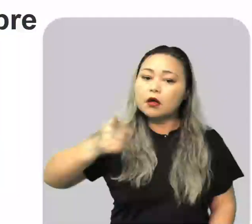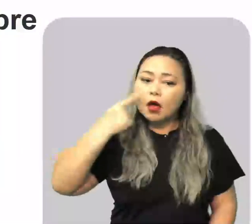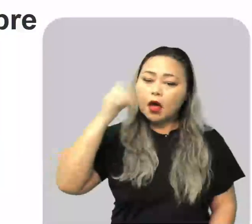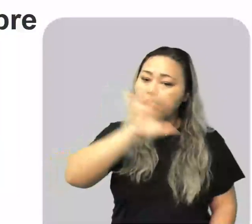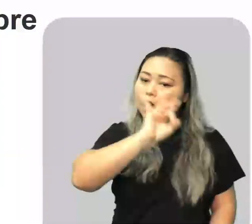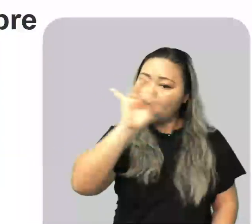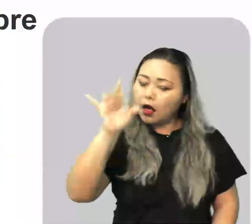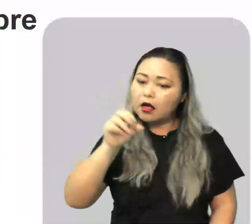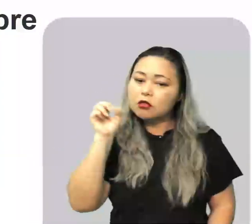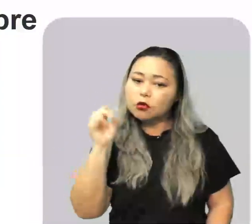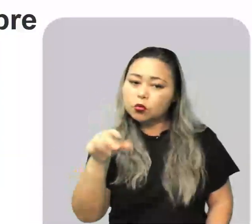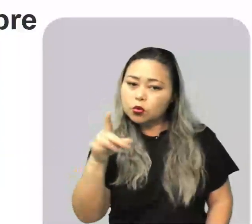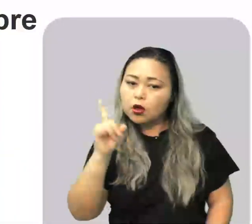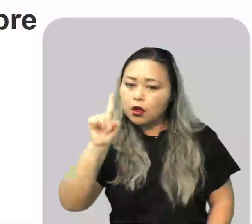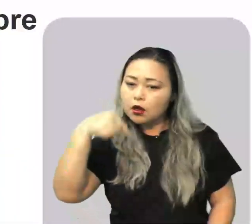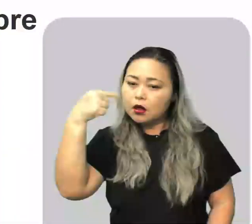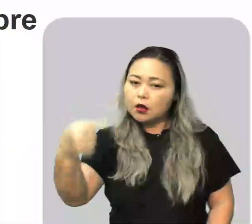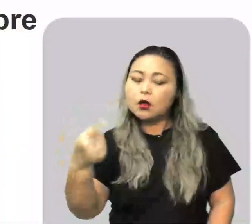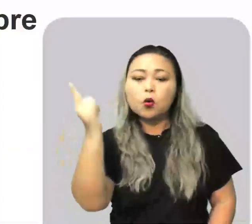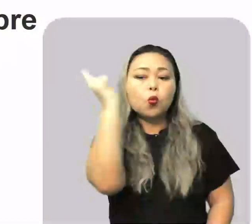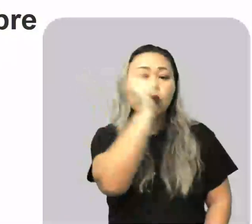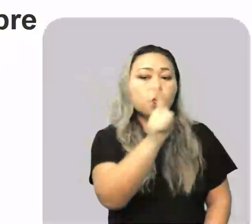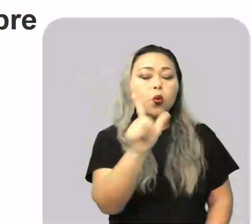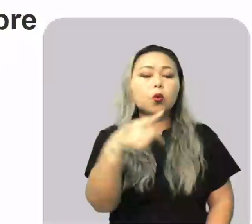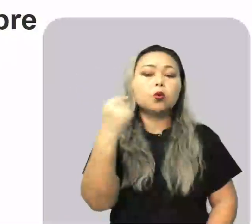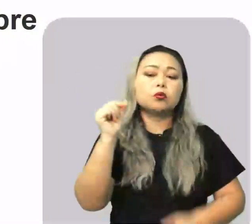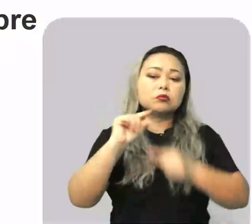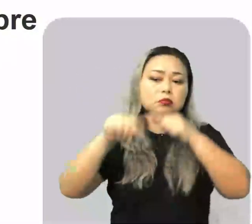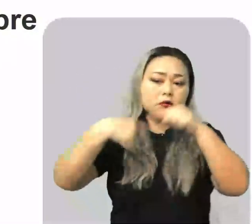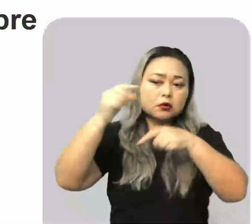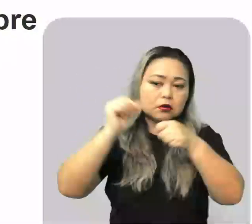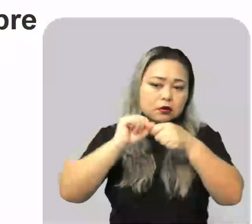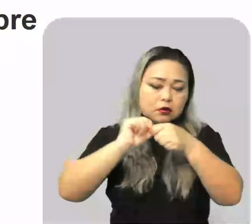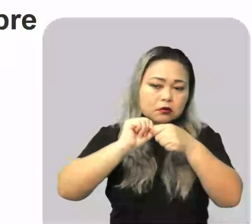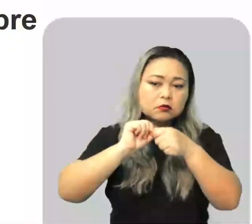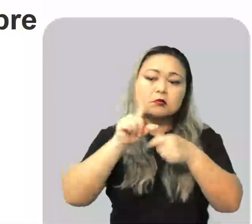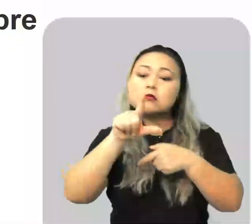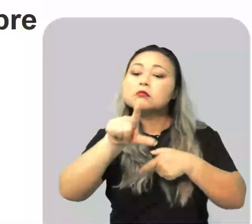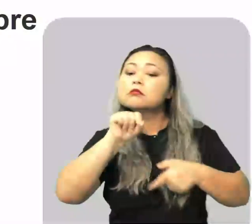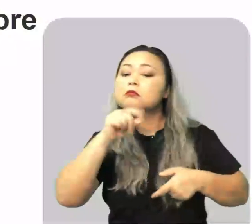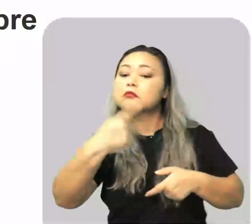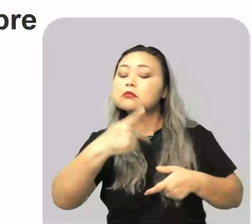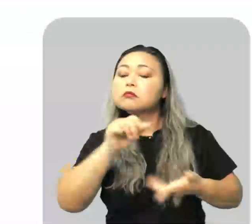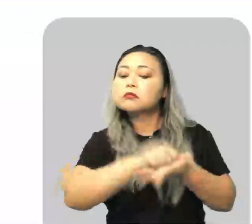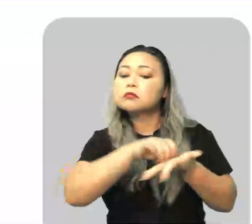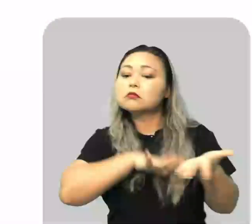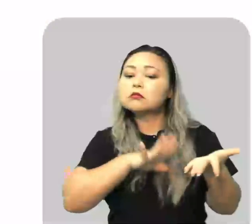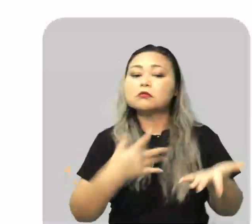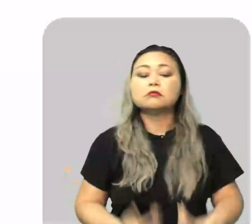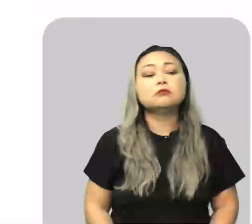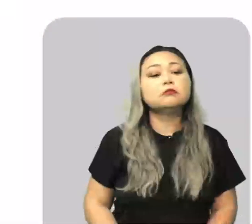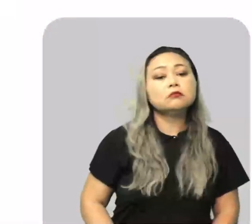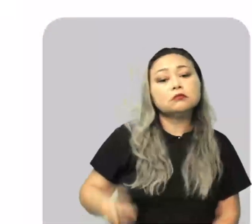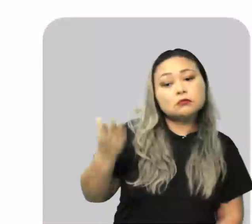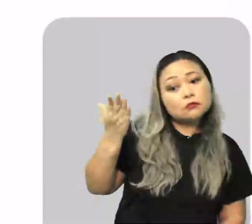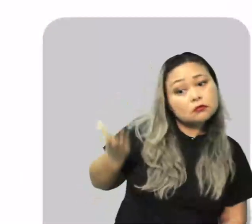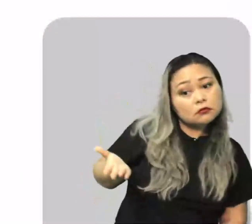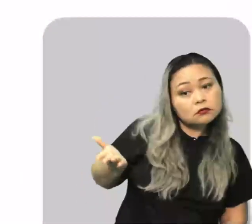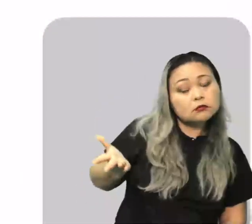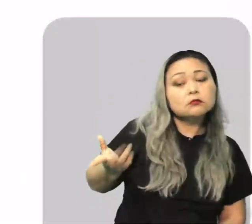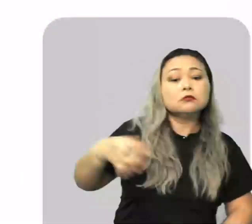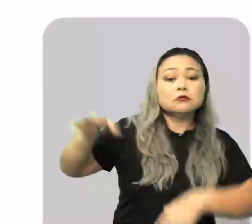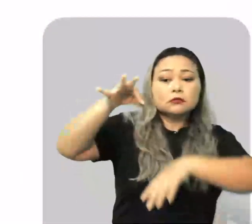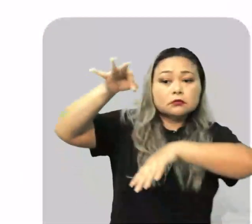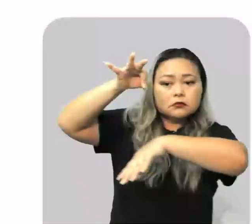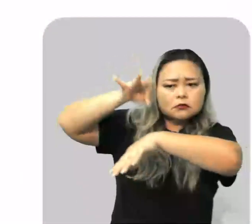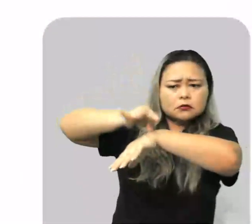de cada um desses vírus para você conseguir aí fazer a reprodução que mais for viável para você no seu trabalho. O